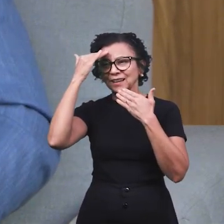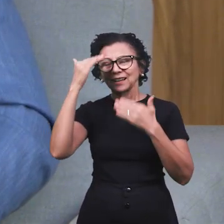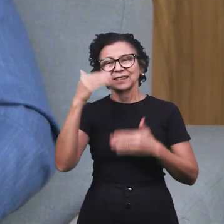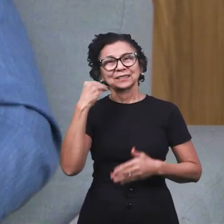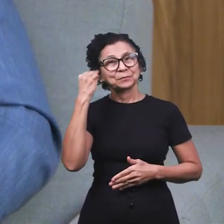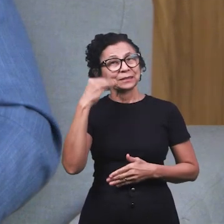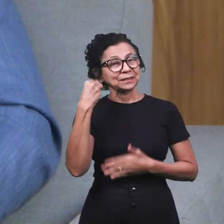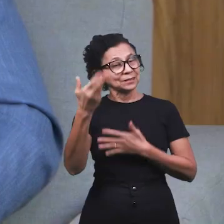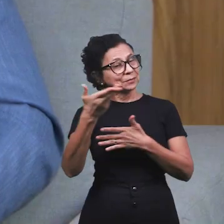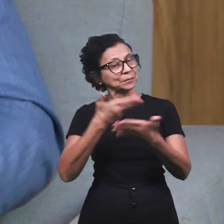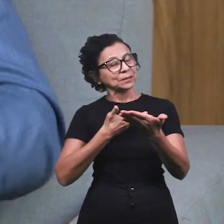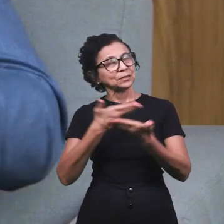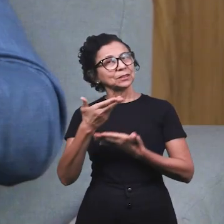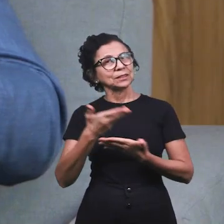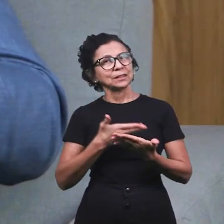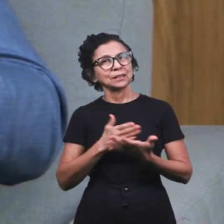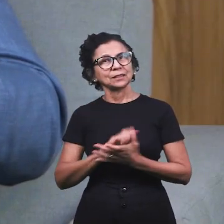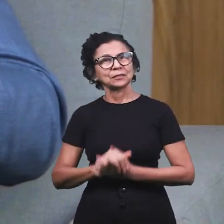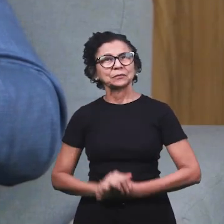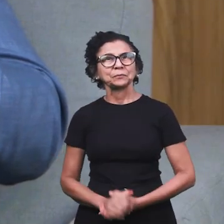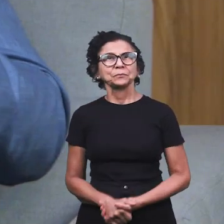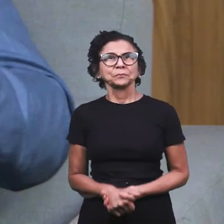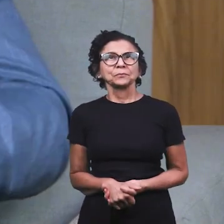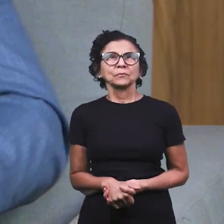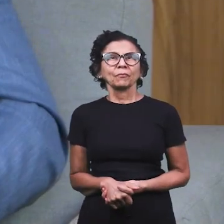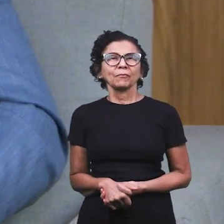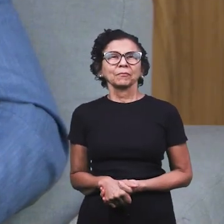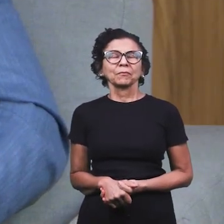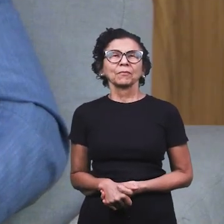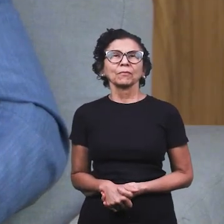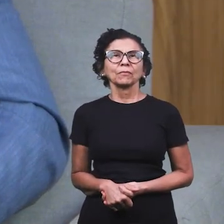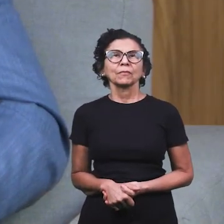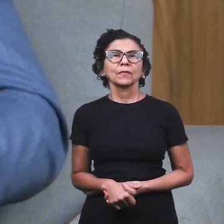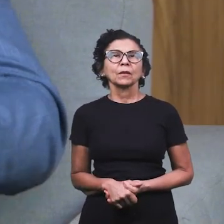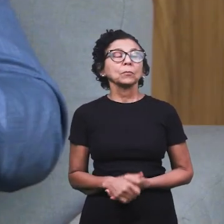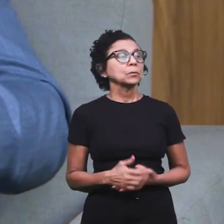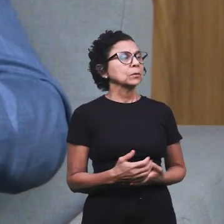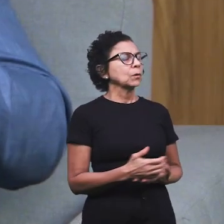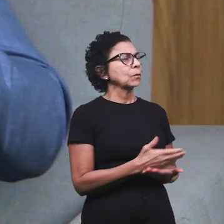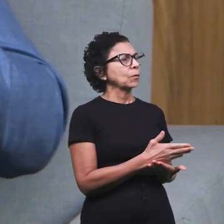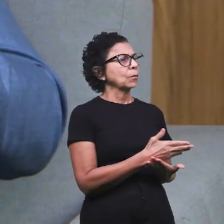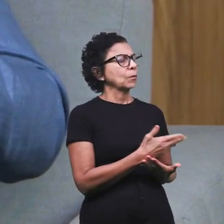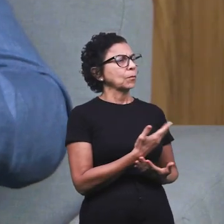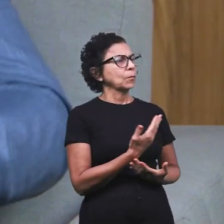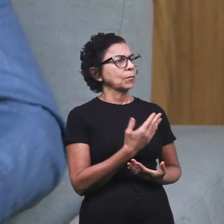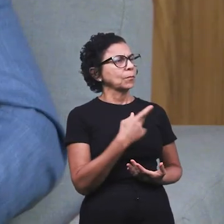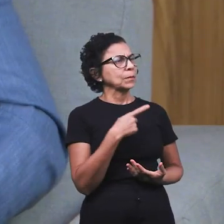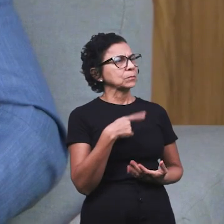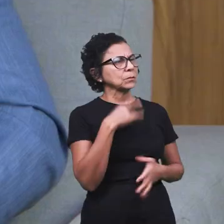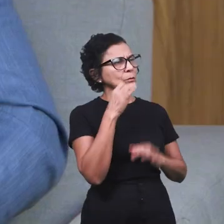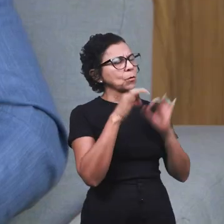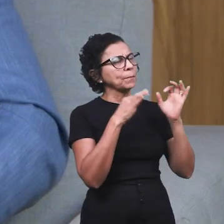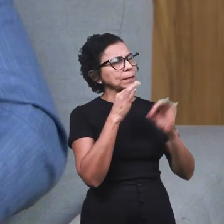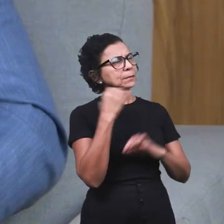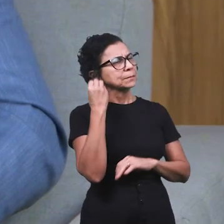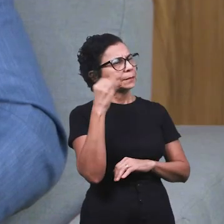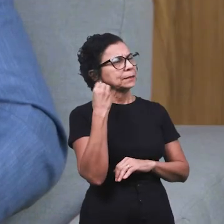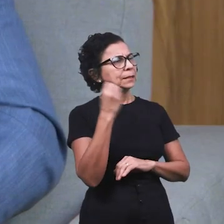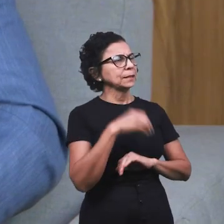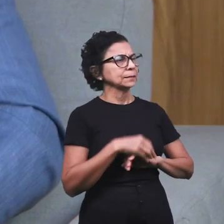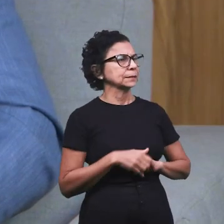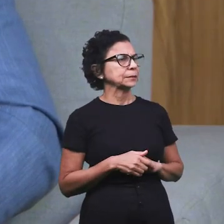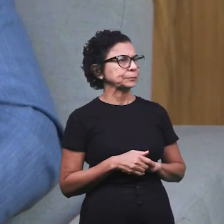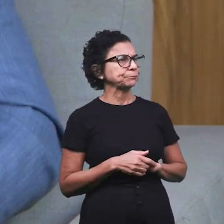a sua experiência. Eu vou passar a palavra aqui para o pastor Ricardo, comentar aqui a respeito da experiência do nosso irmão, que